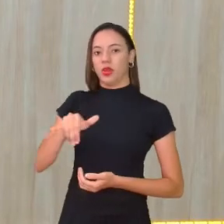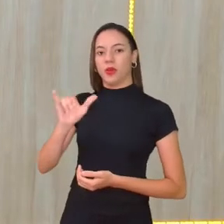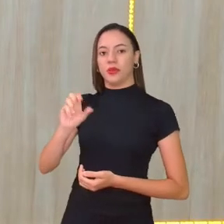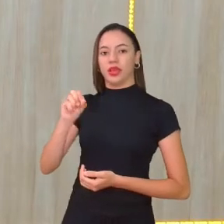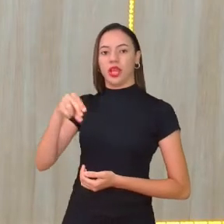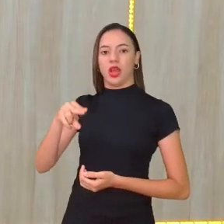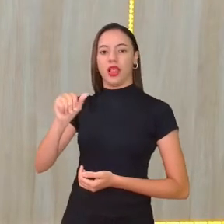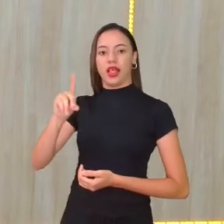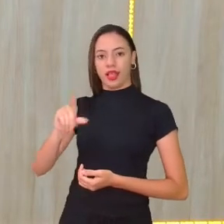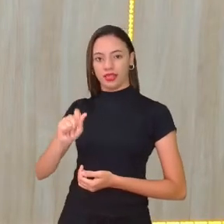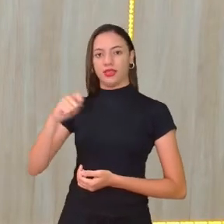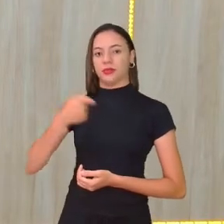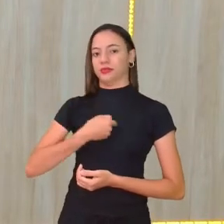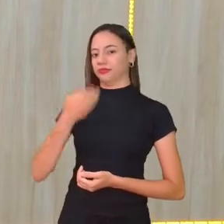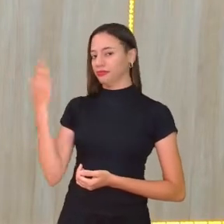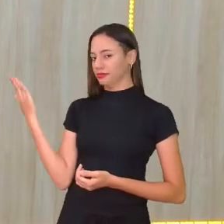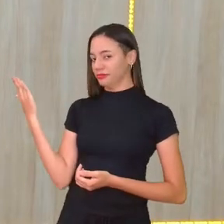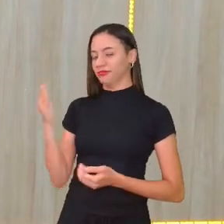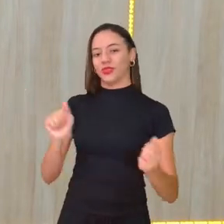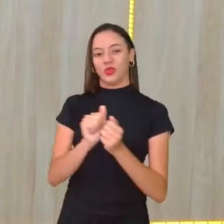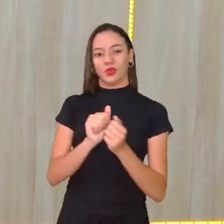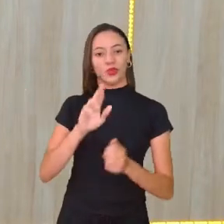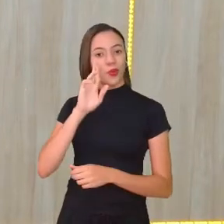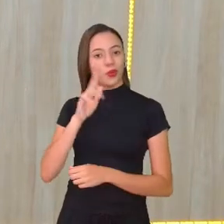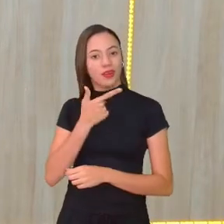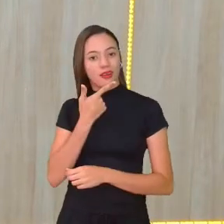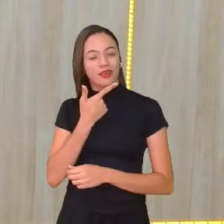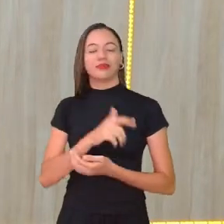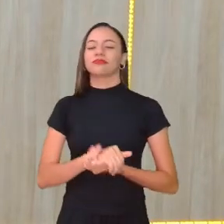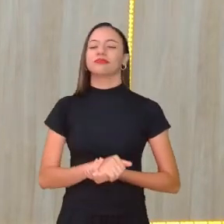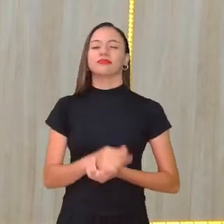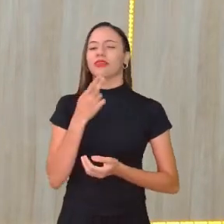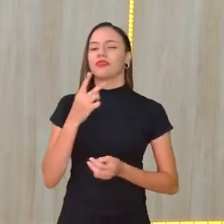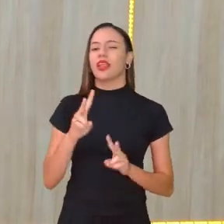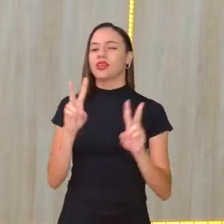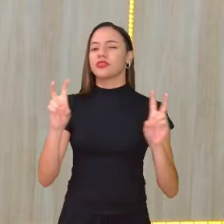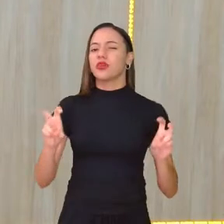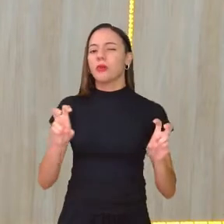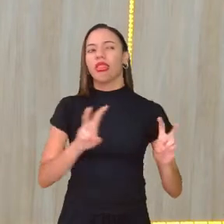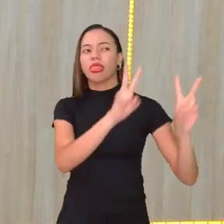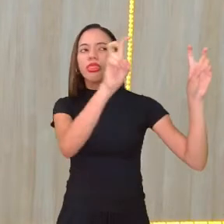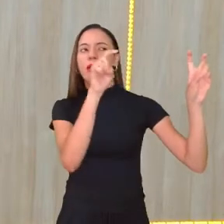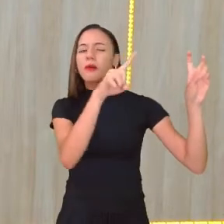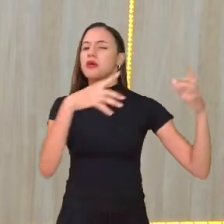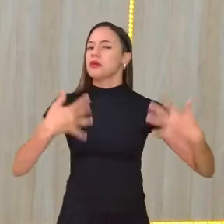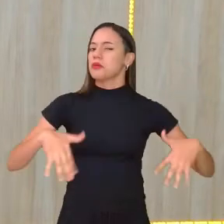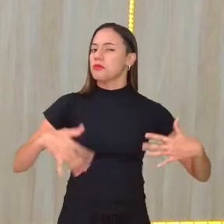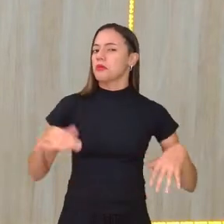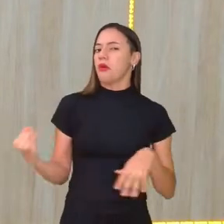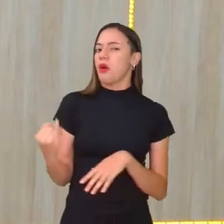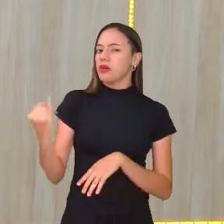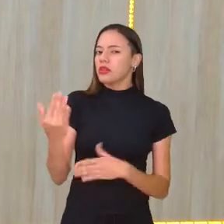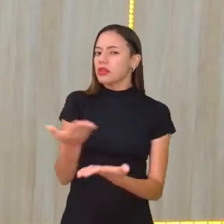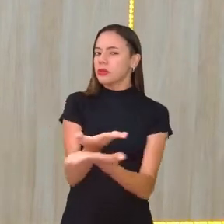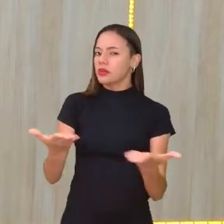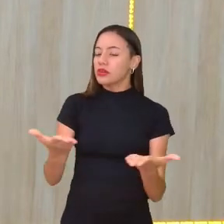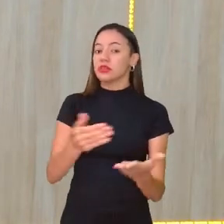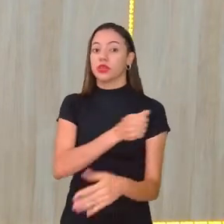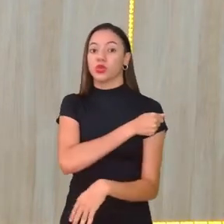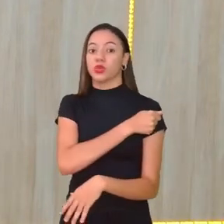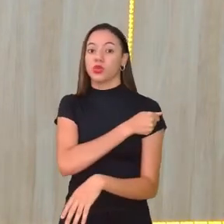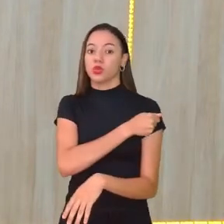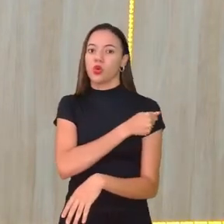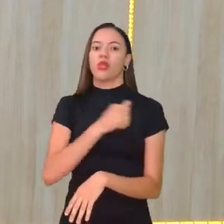esse é o meu sinal. E junto aqui com Raquel, vamos falar a respeito de um tema super importante para vocês, enquanto